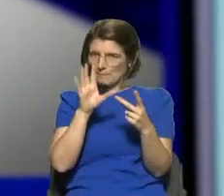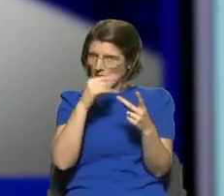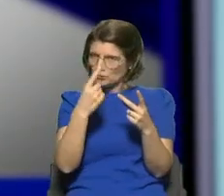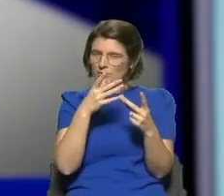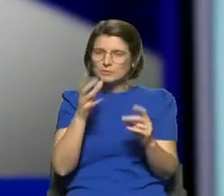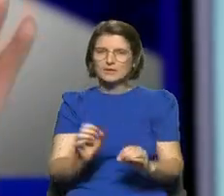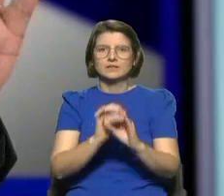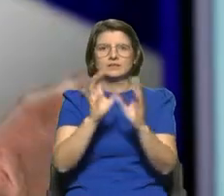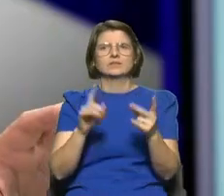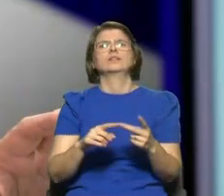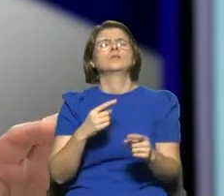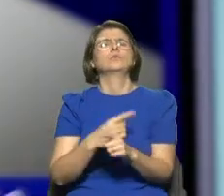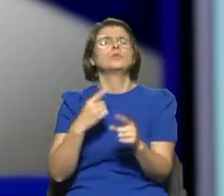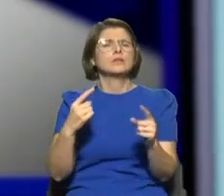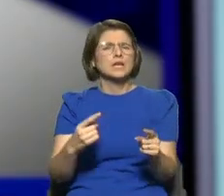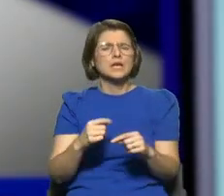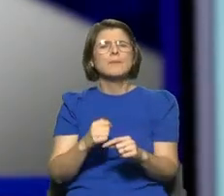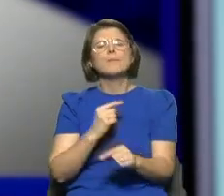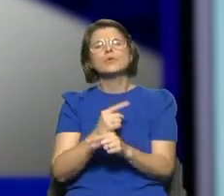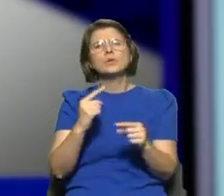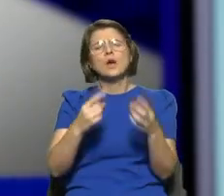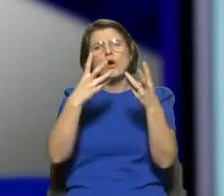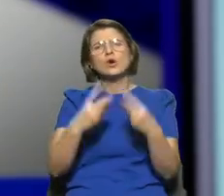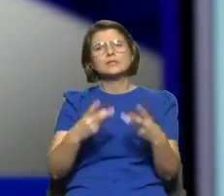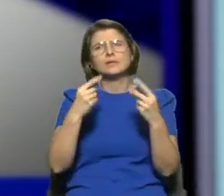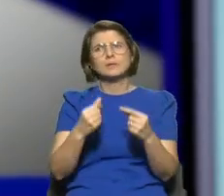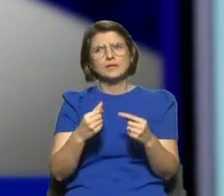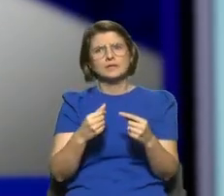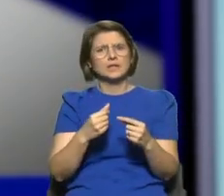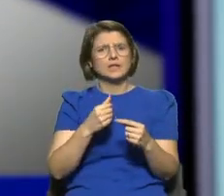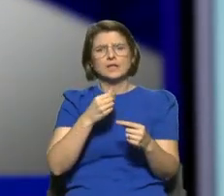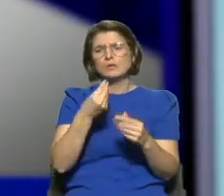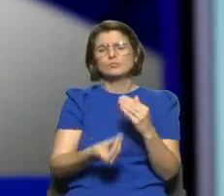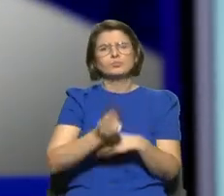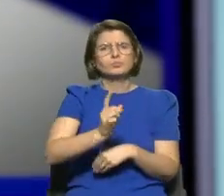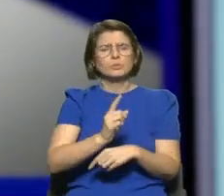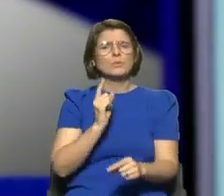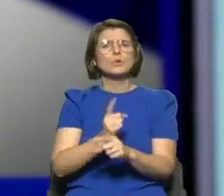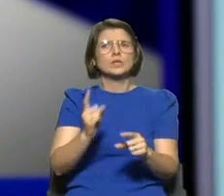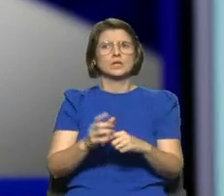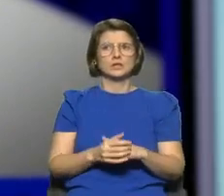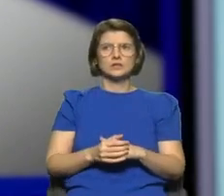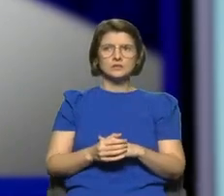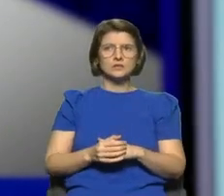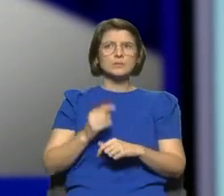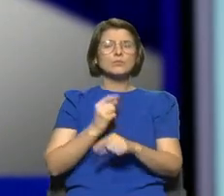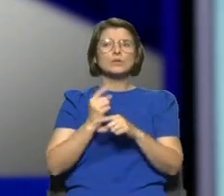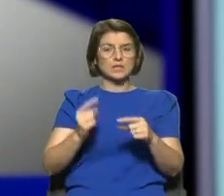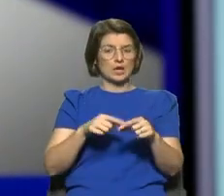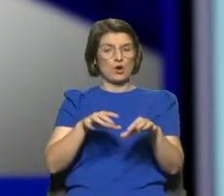esclarecer porque razão é que este orçamento Não serve por razão é que estas